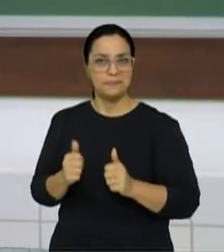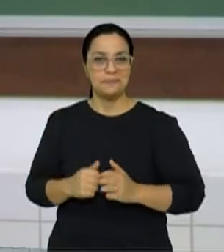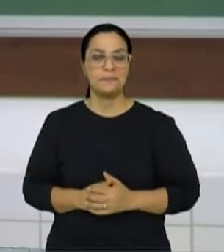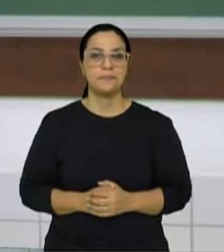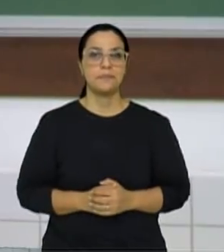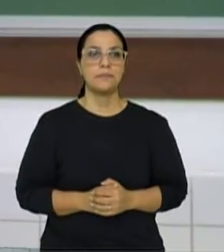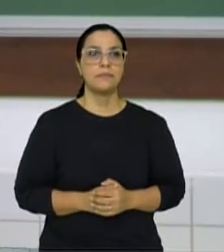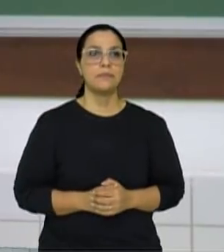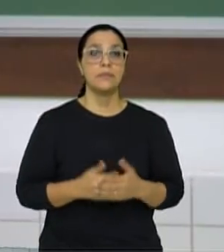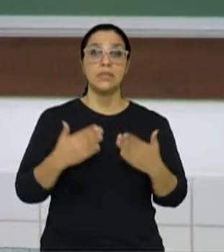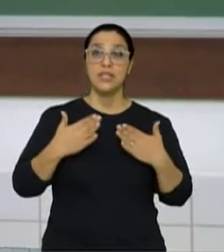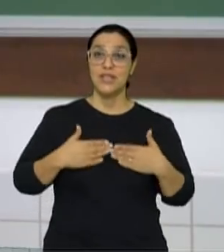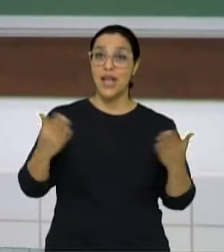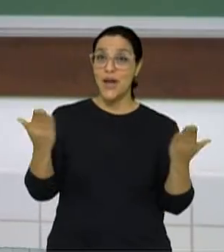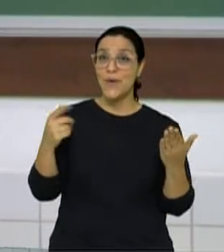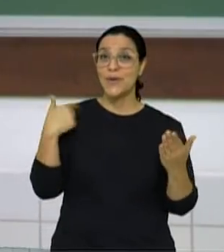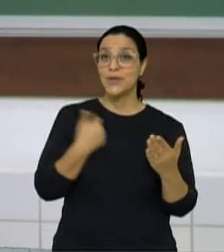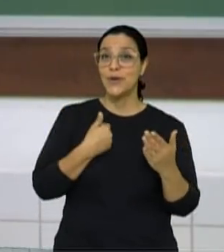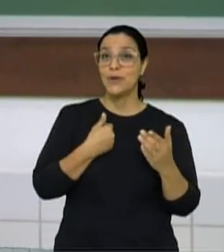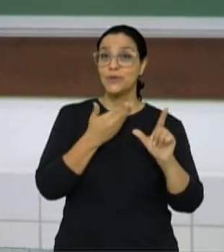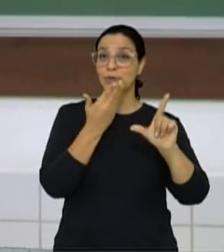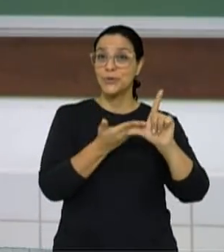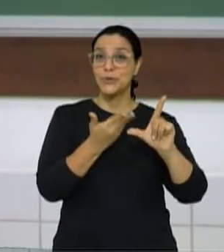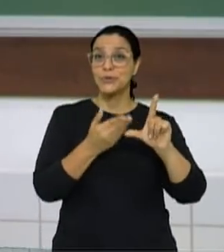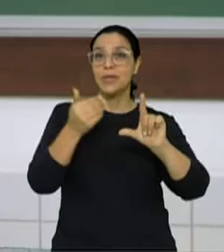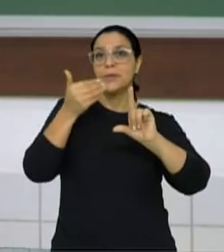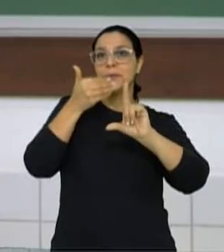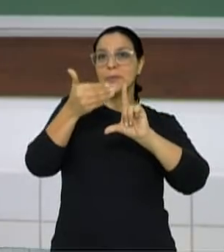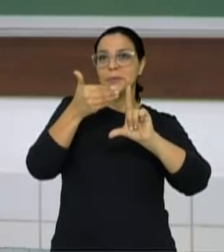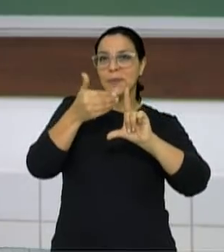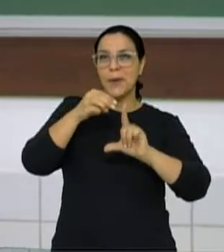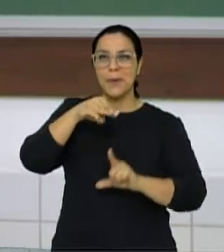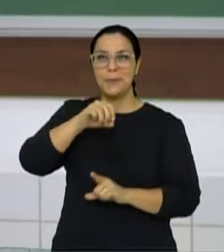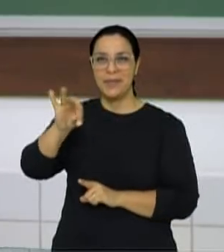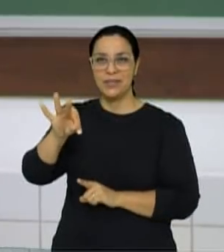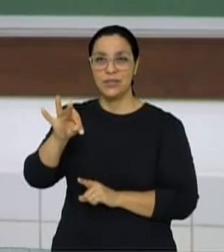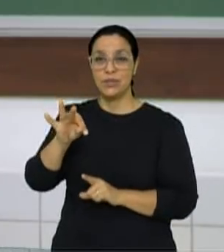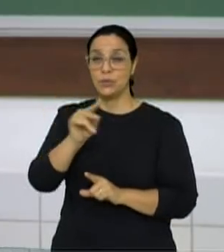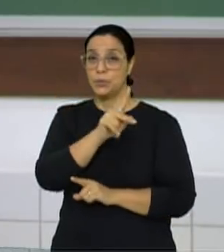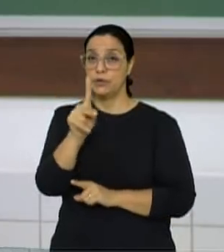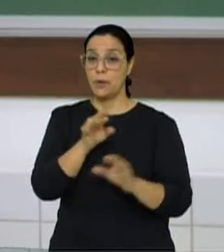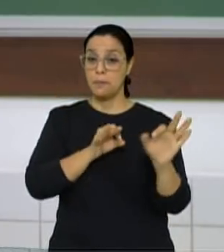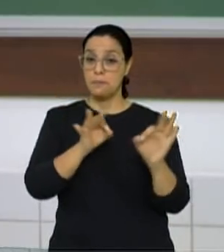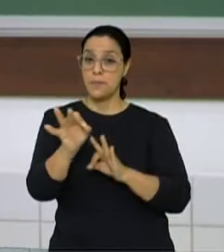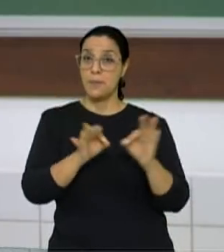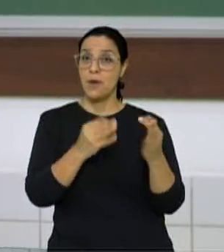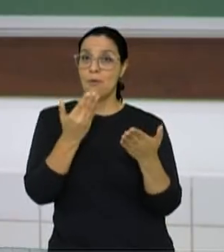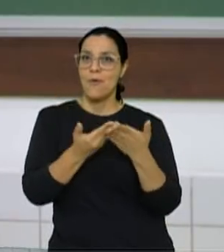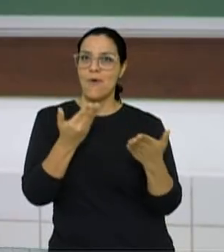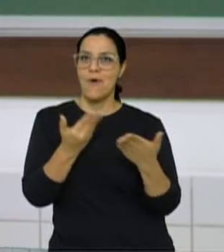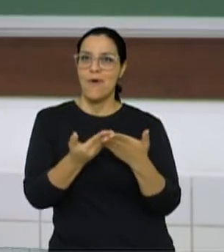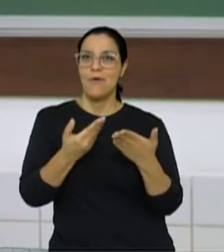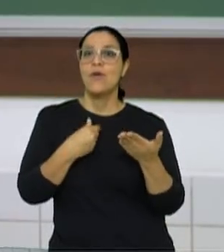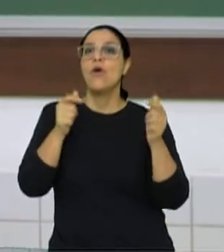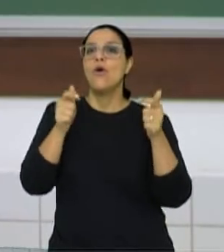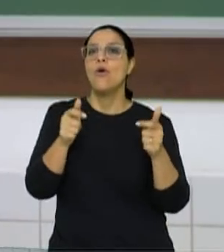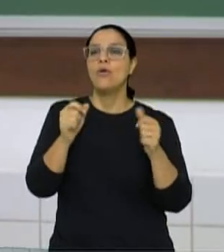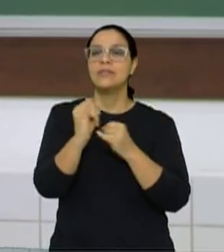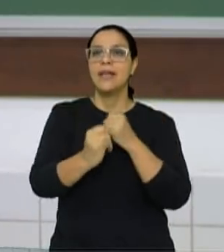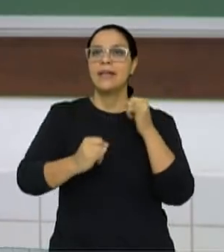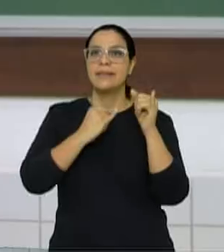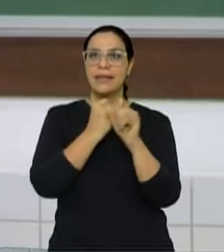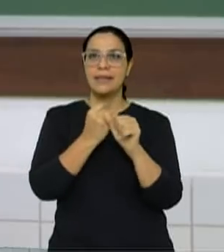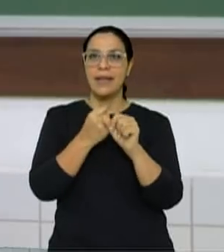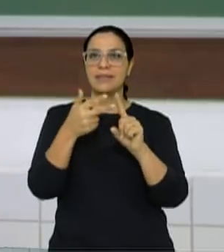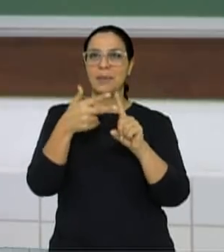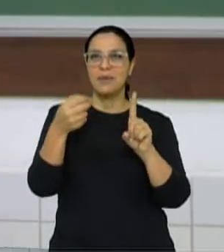beleza? Tranquilo? E agora também nós temos o Meet, O Meet são os professores preparando umas aulas com vocês através do